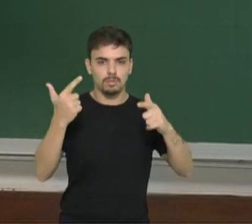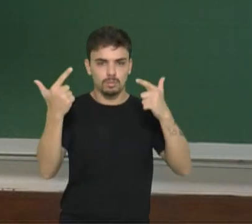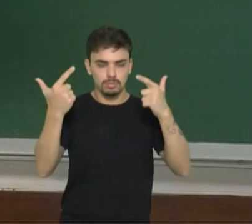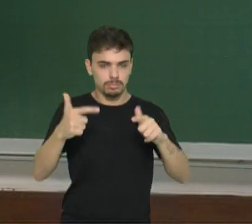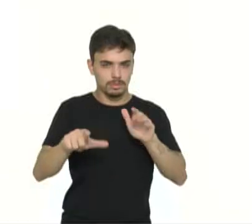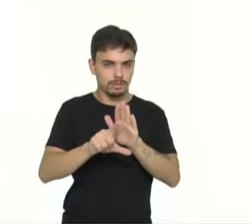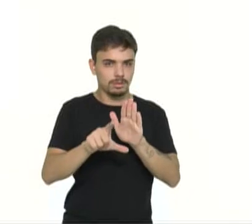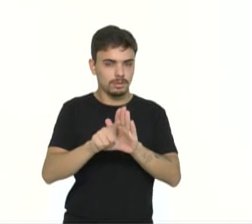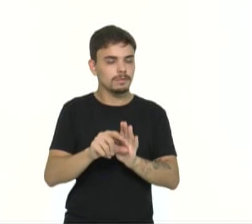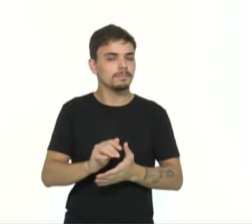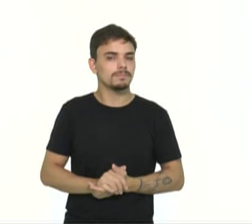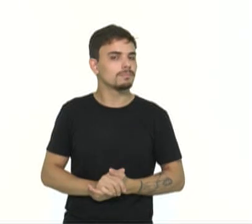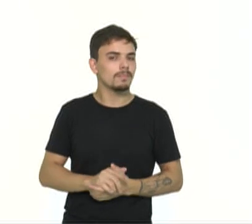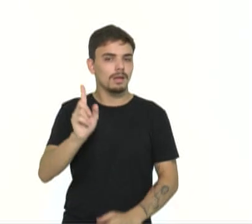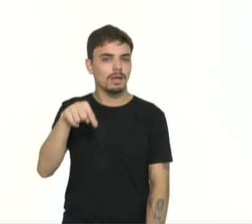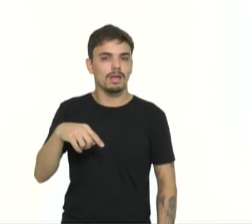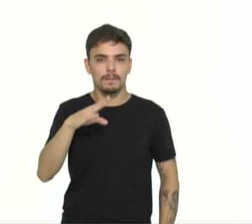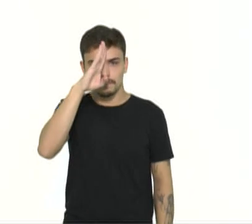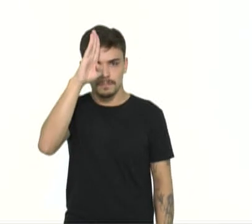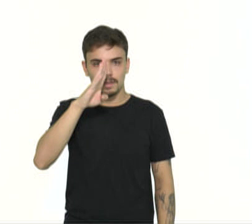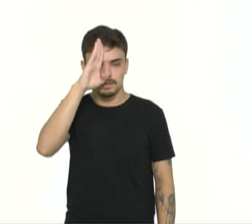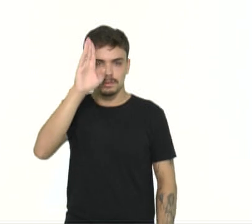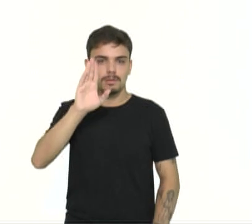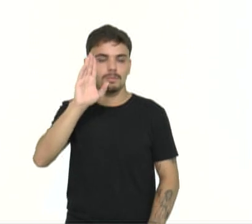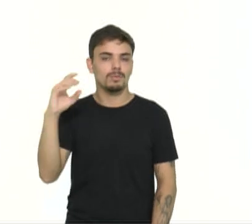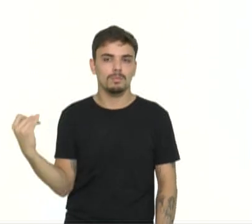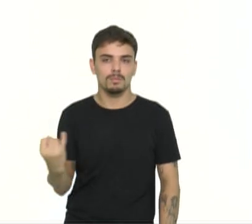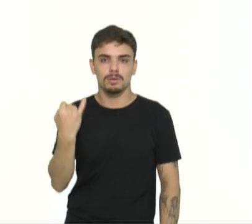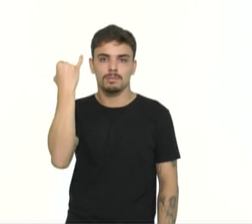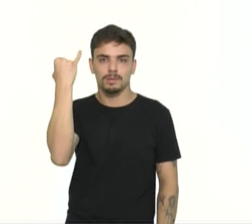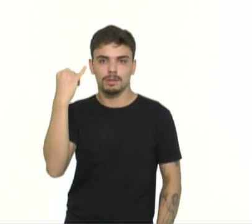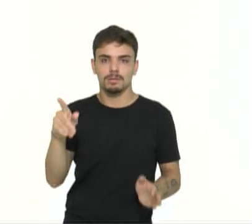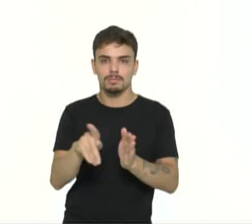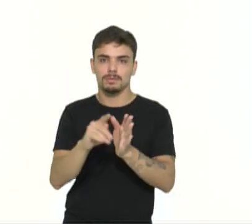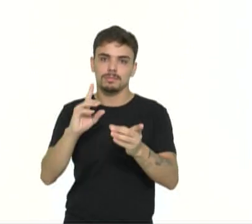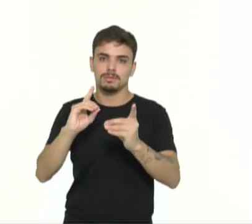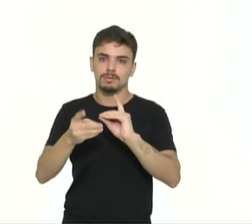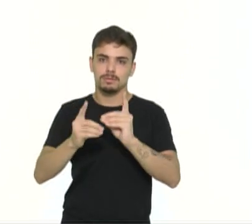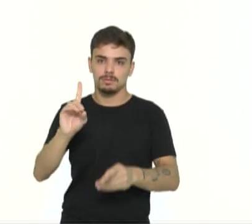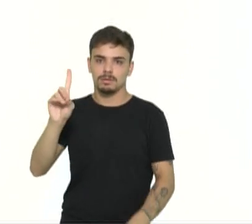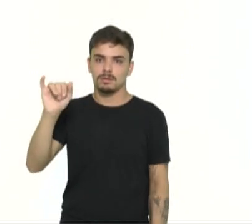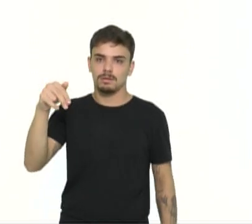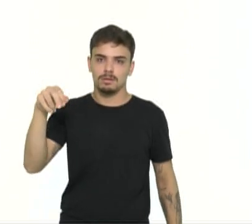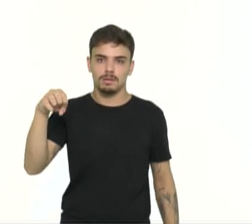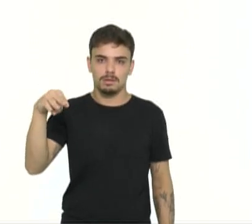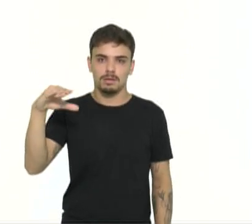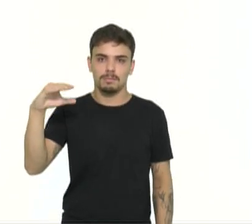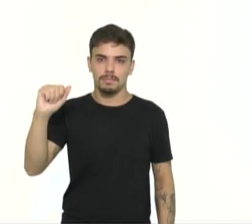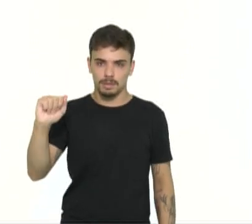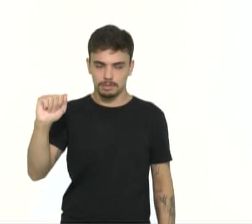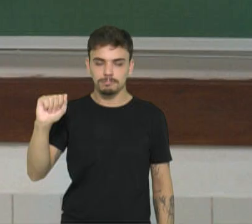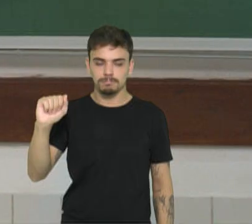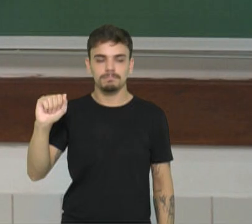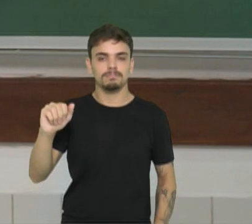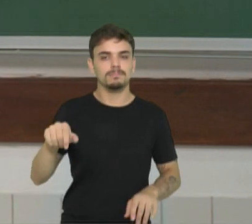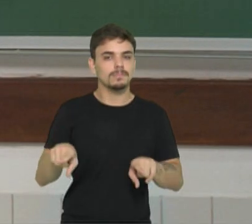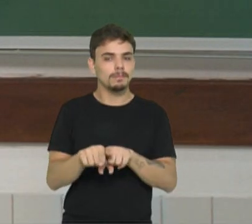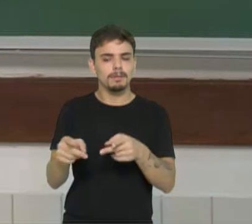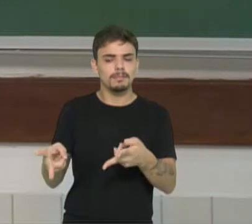ela é conhecida como o princípio fundamental da dinâmica. Então ele diz, basicamente, ele percebeu, né, que existe